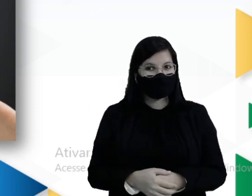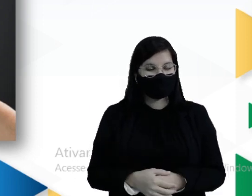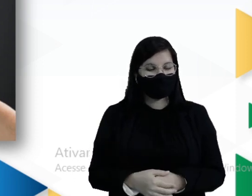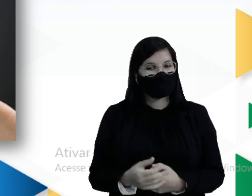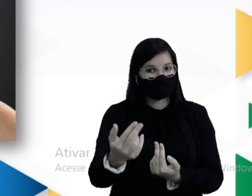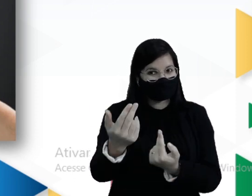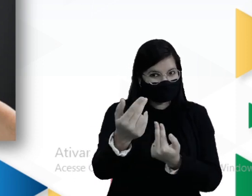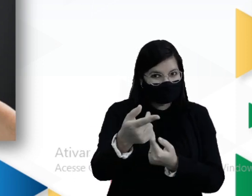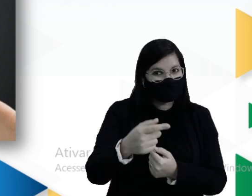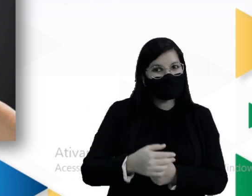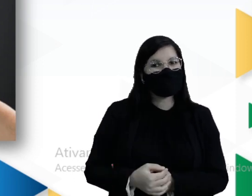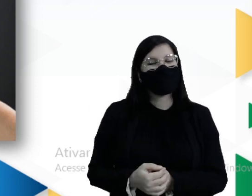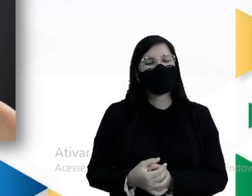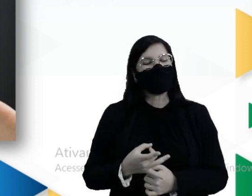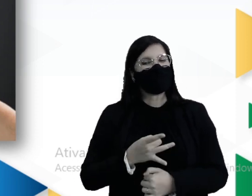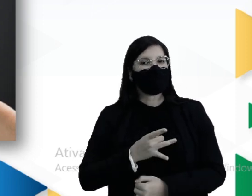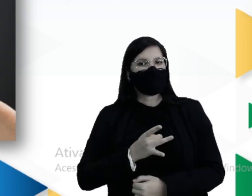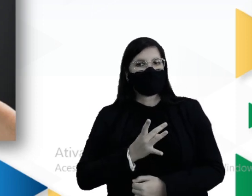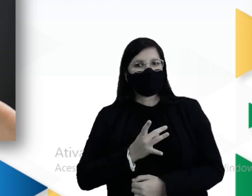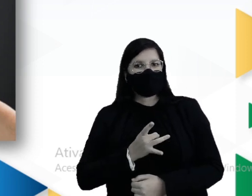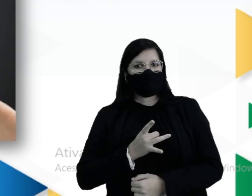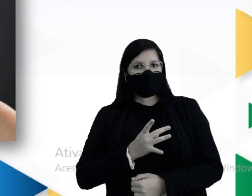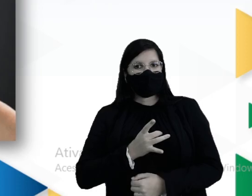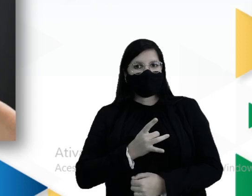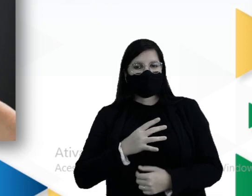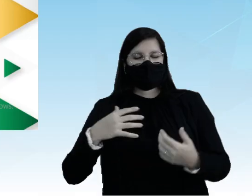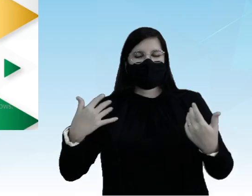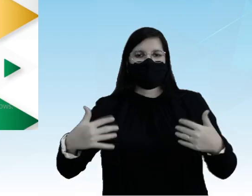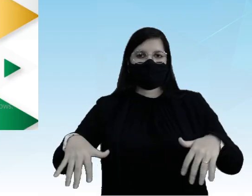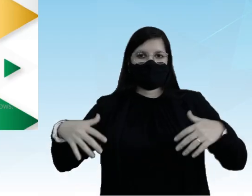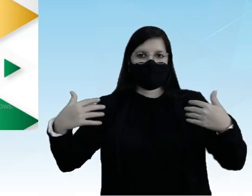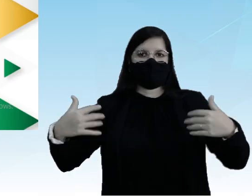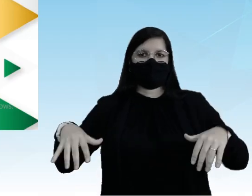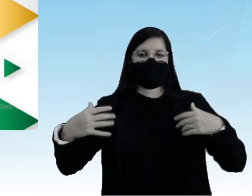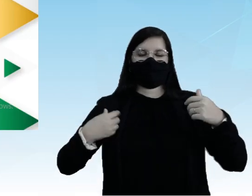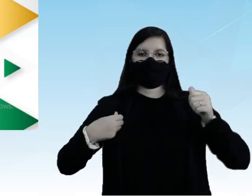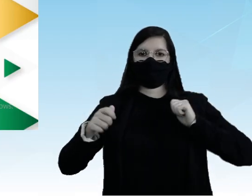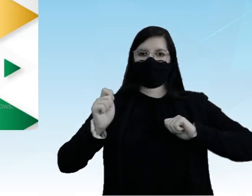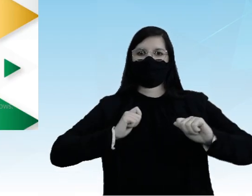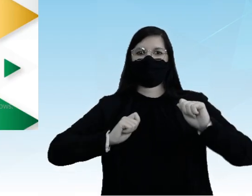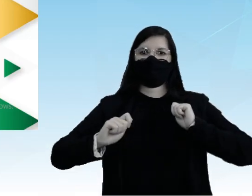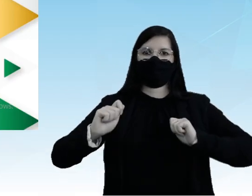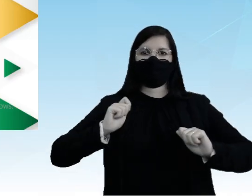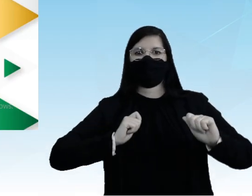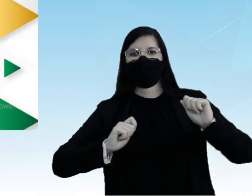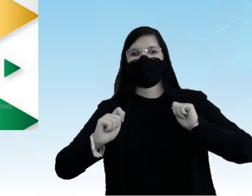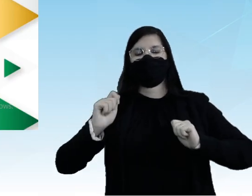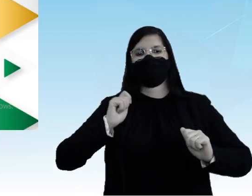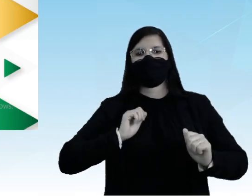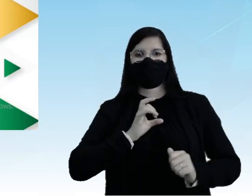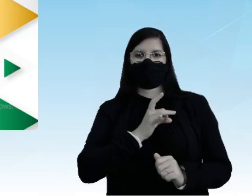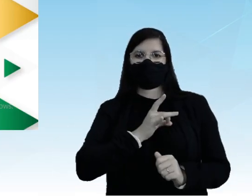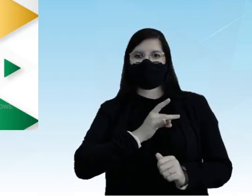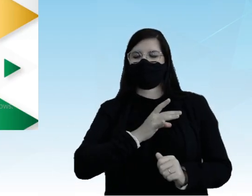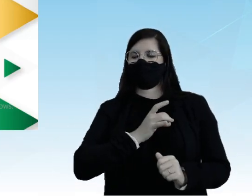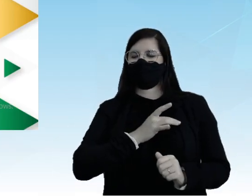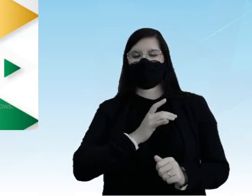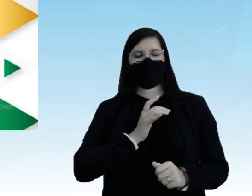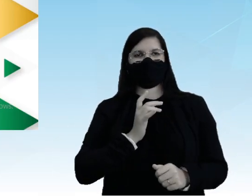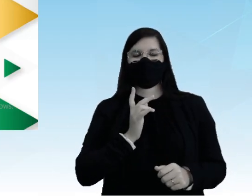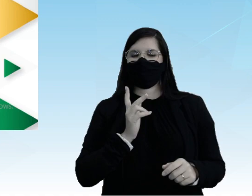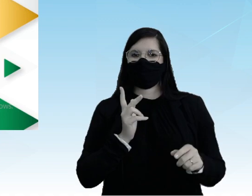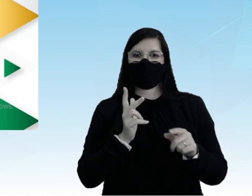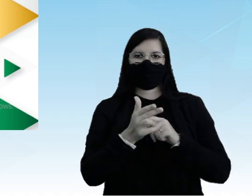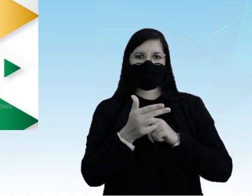lembrem, vejam só, o medo, a ansiedade. Então veja só, o medo trava. E